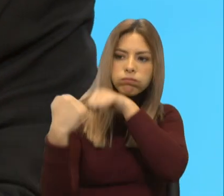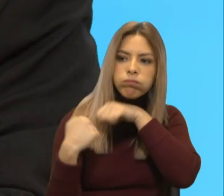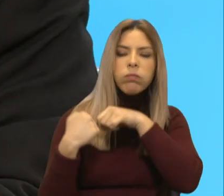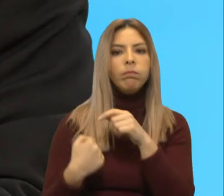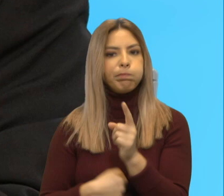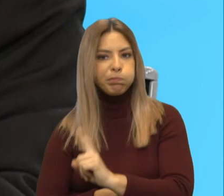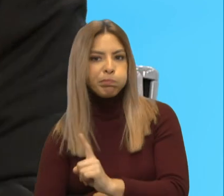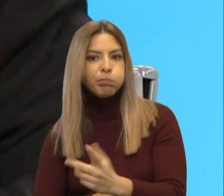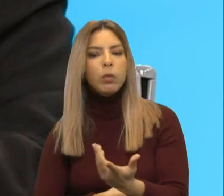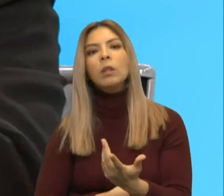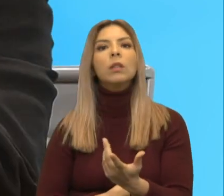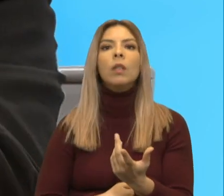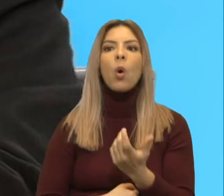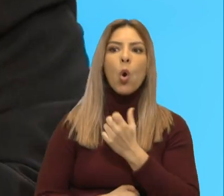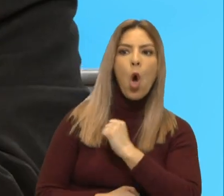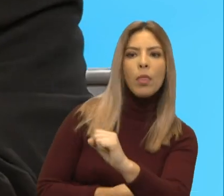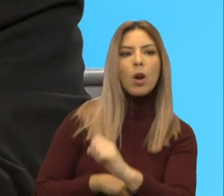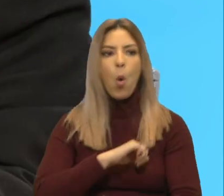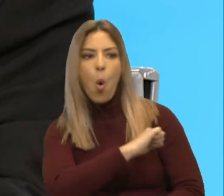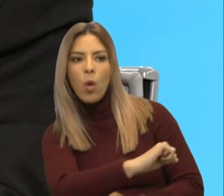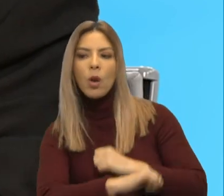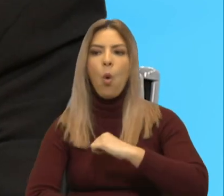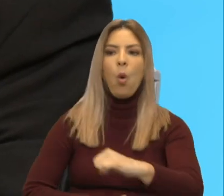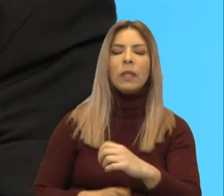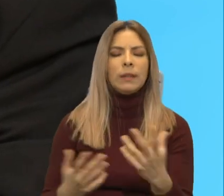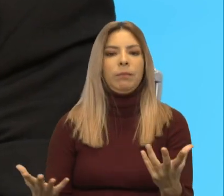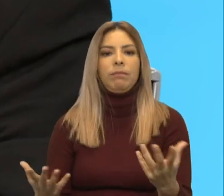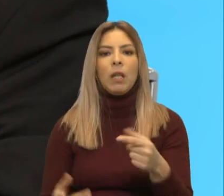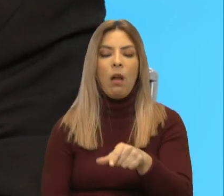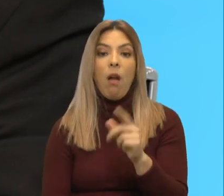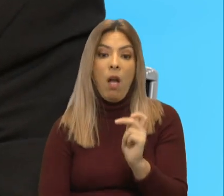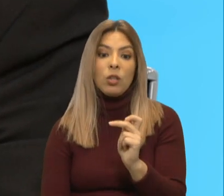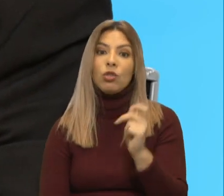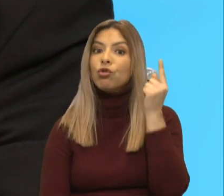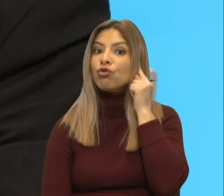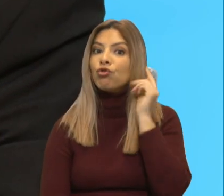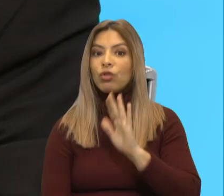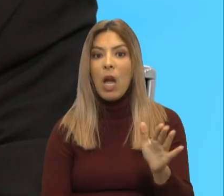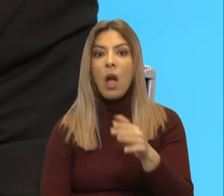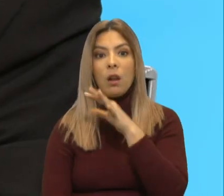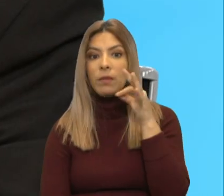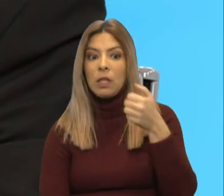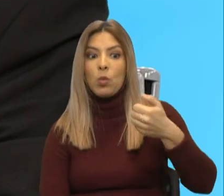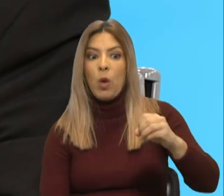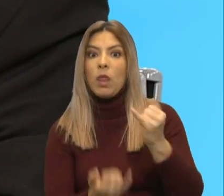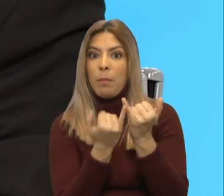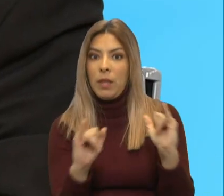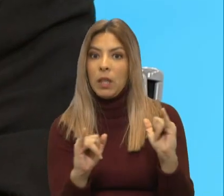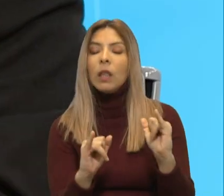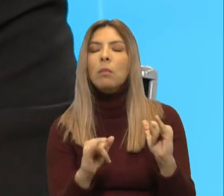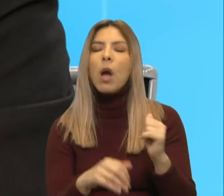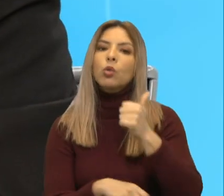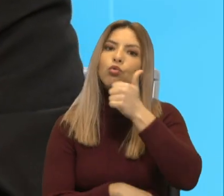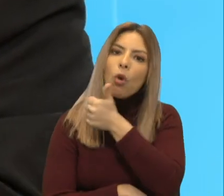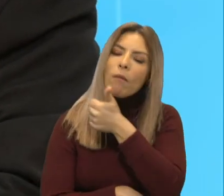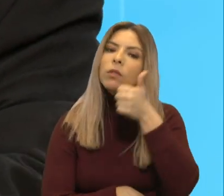possam colocar o país em marcha. Nós estamos a 50 anos da independência, sem dúvida uma história muito sofrida, com